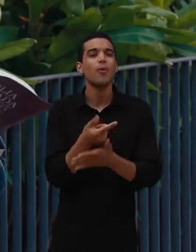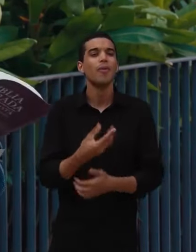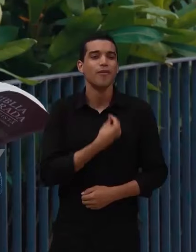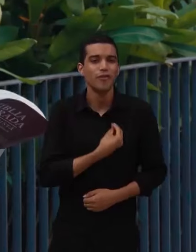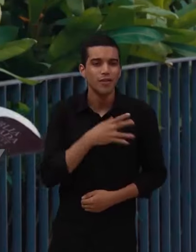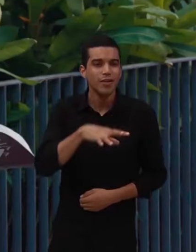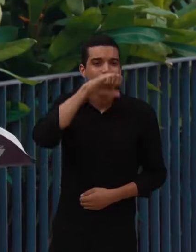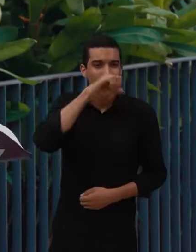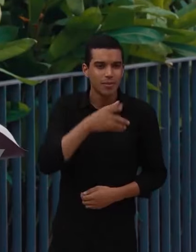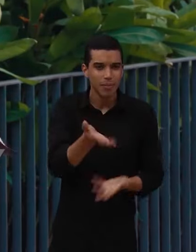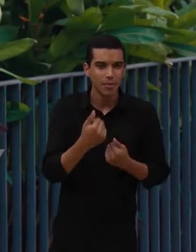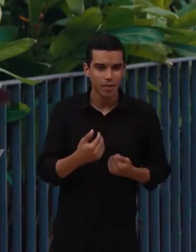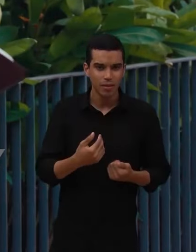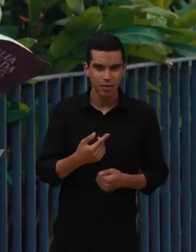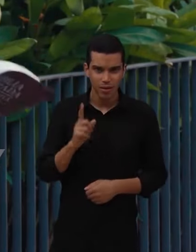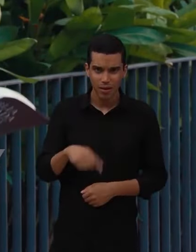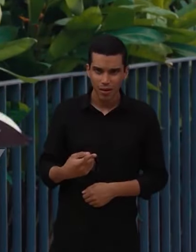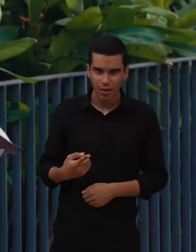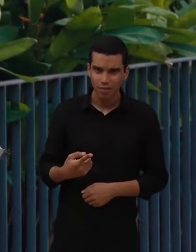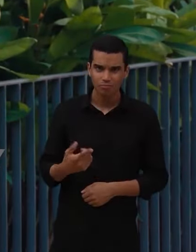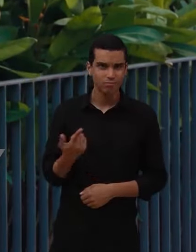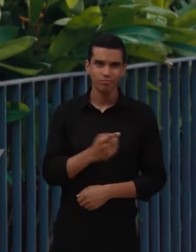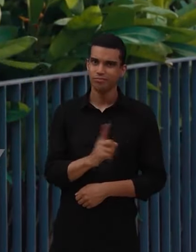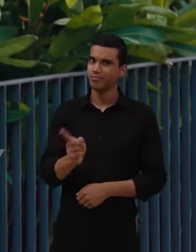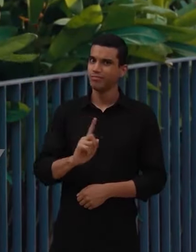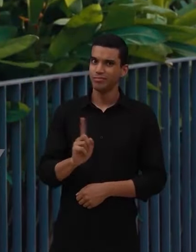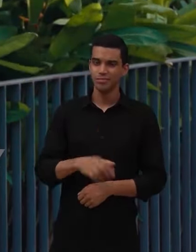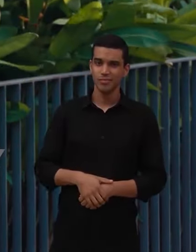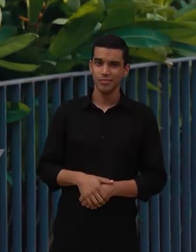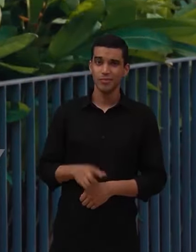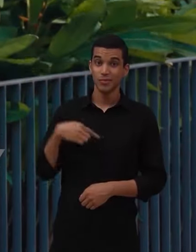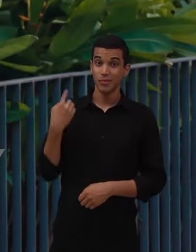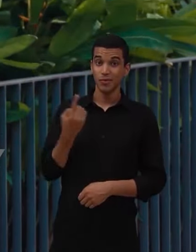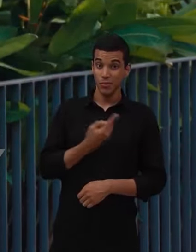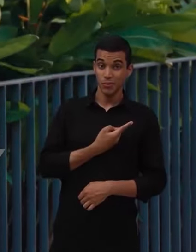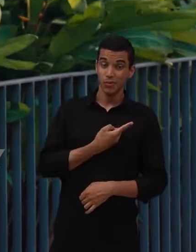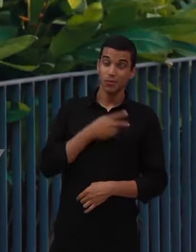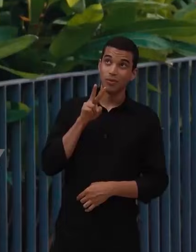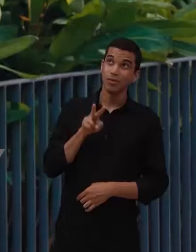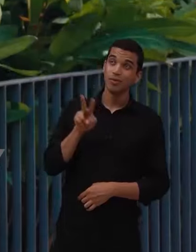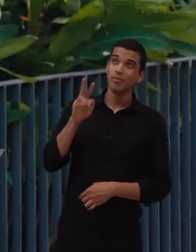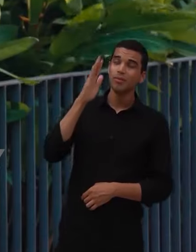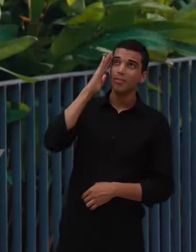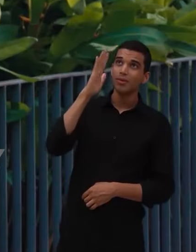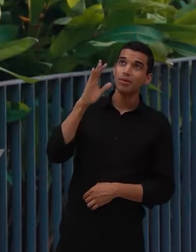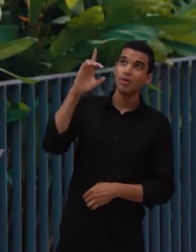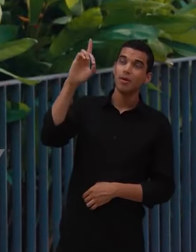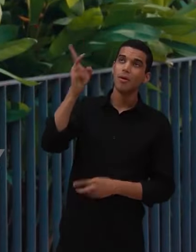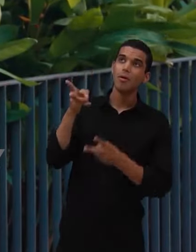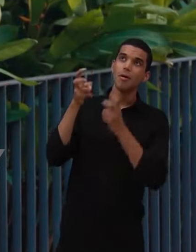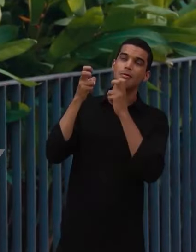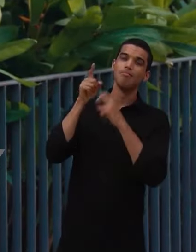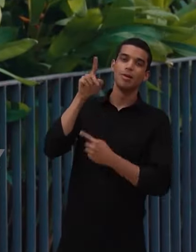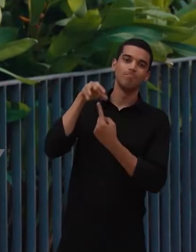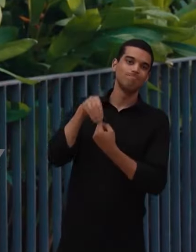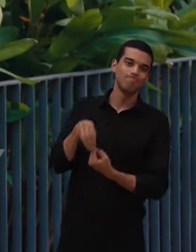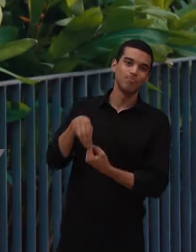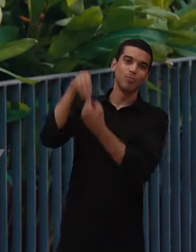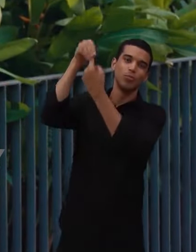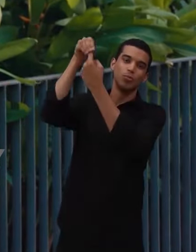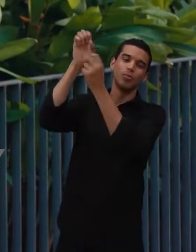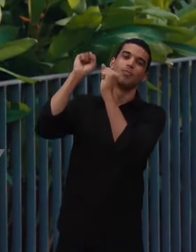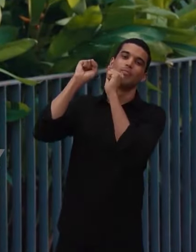lojas com a sua grandeza, mas quando a gente olha para Deus, percebemos de que Ele